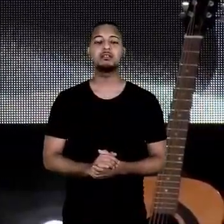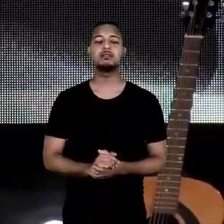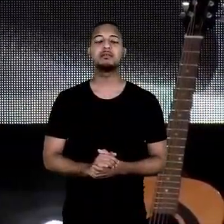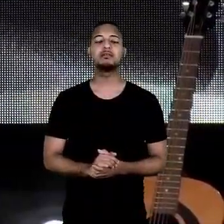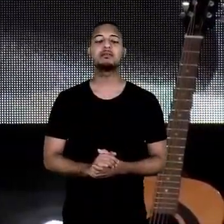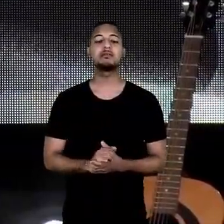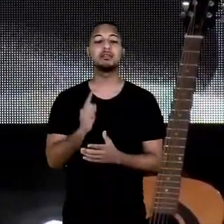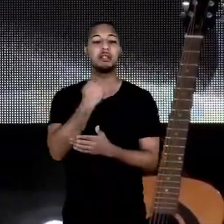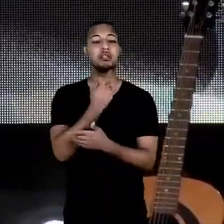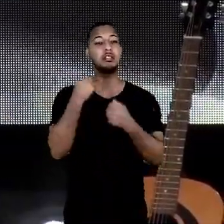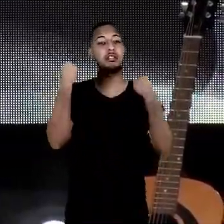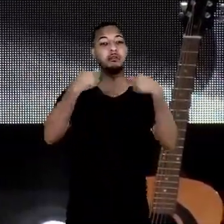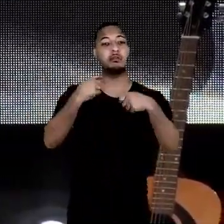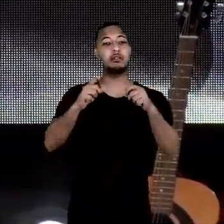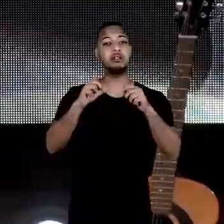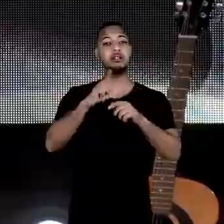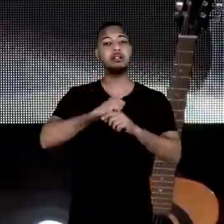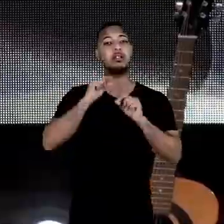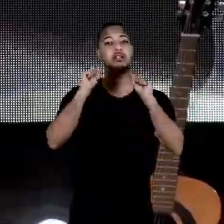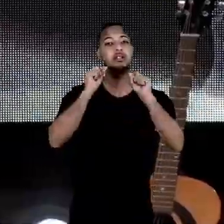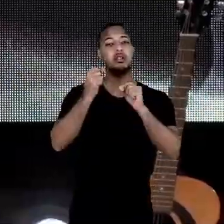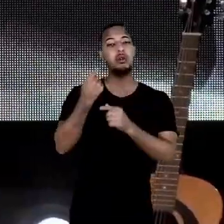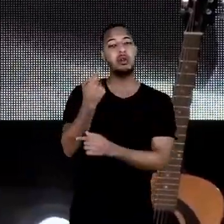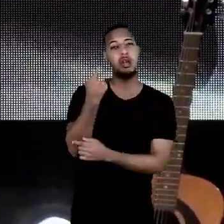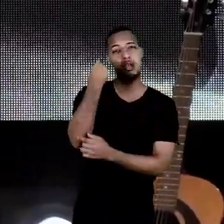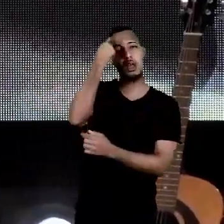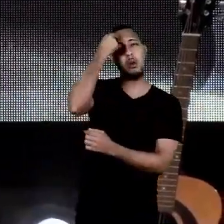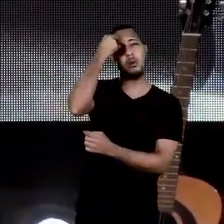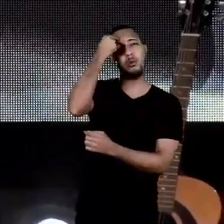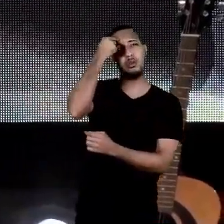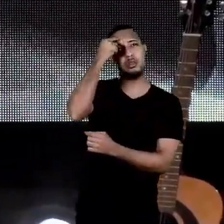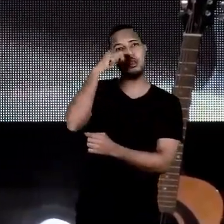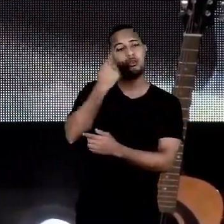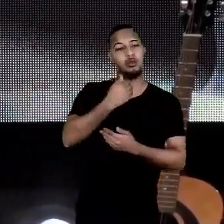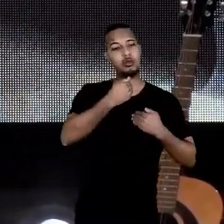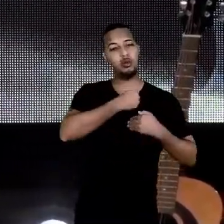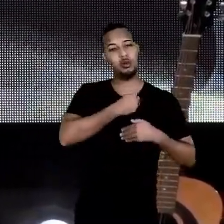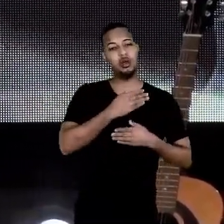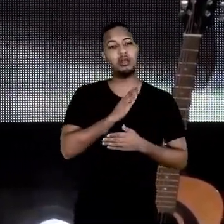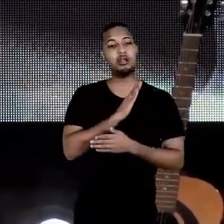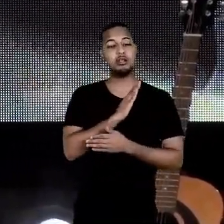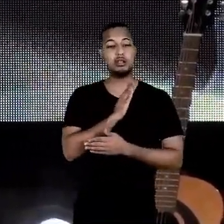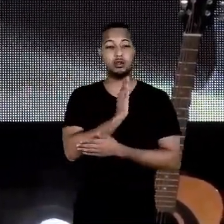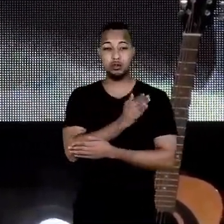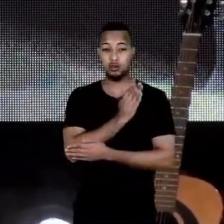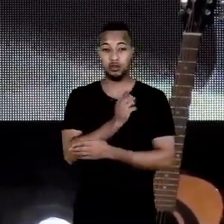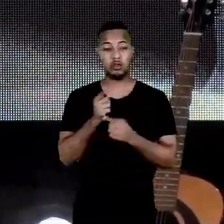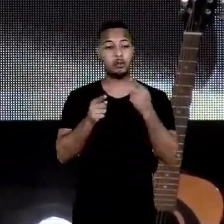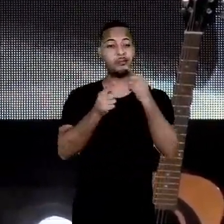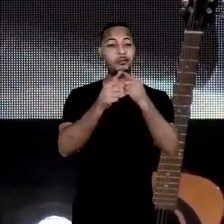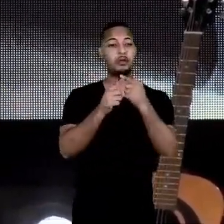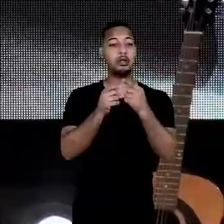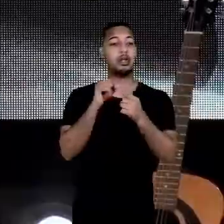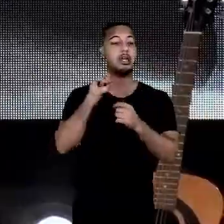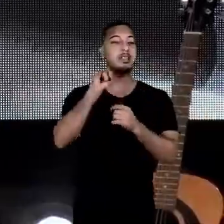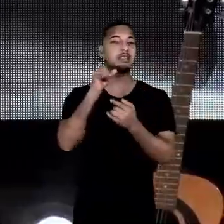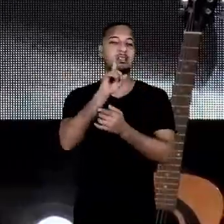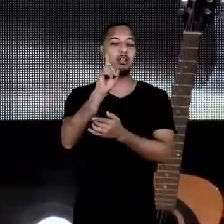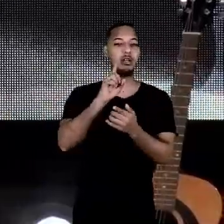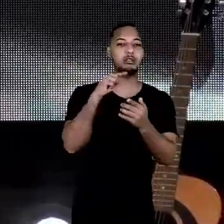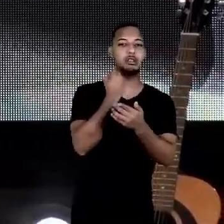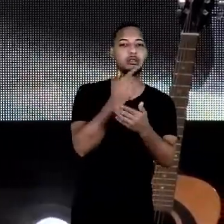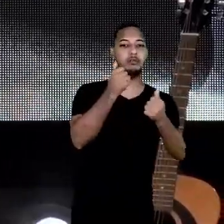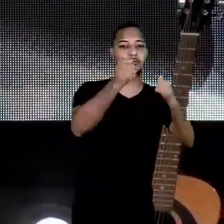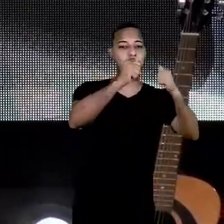E a gente precisa ter essa consciência no nosso coração. Sabe por quê? Porque senão a gente vai, infelizmente,